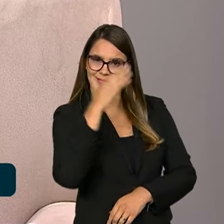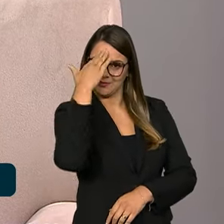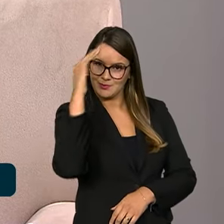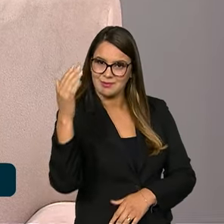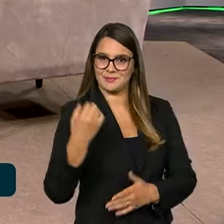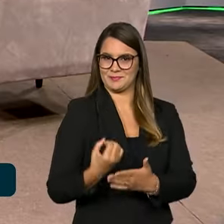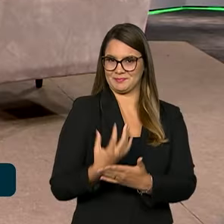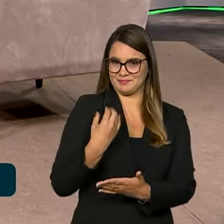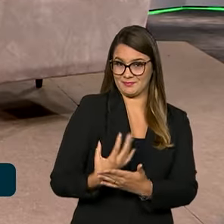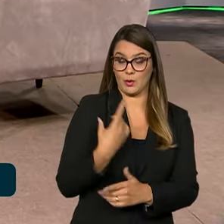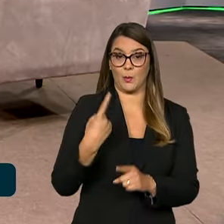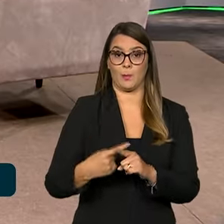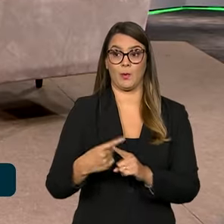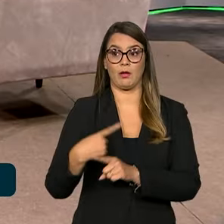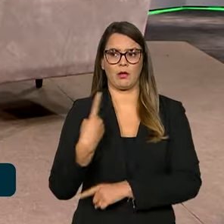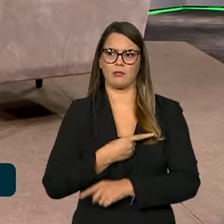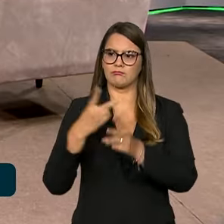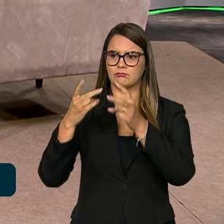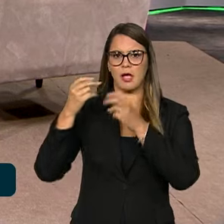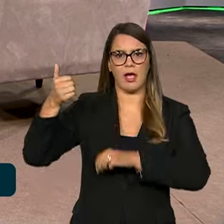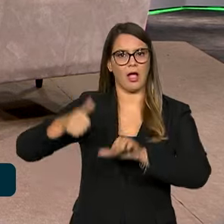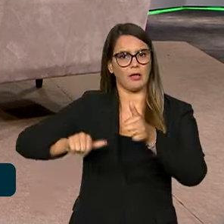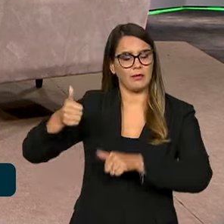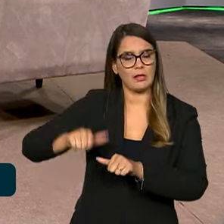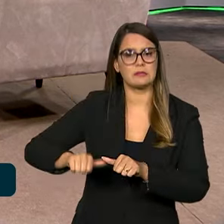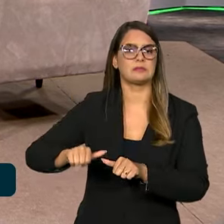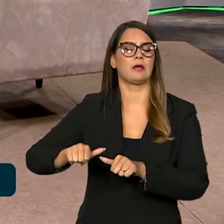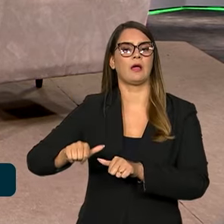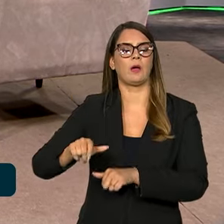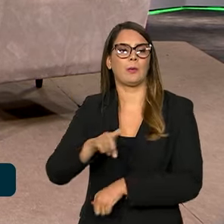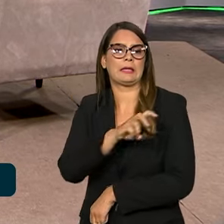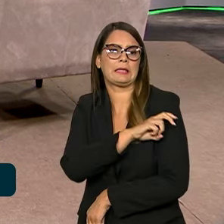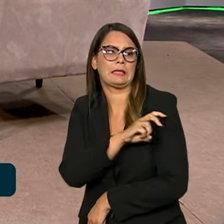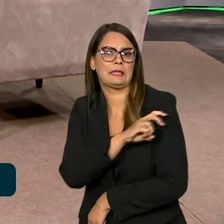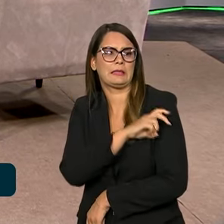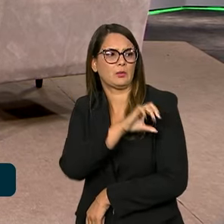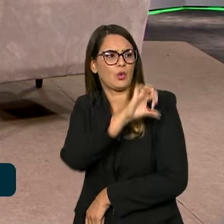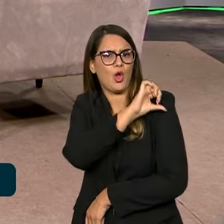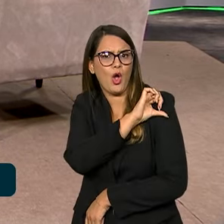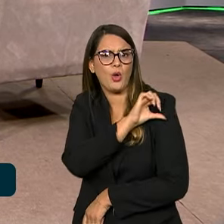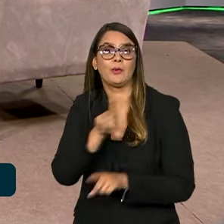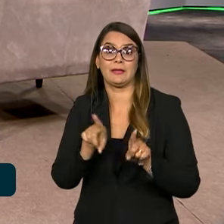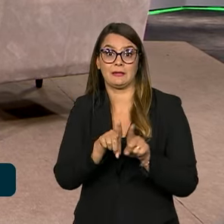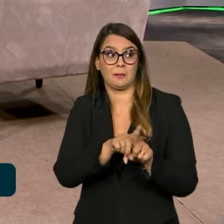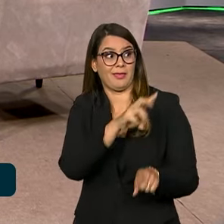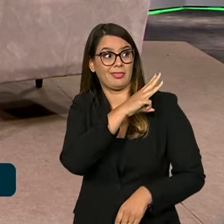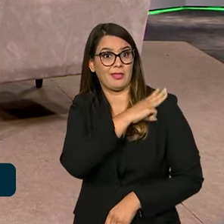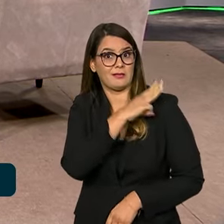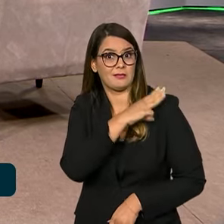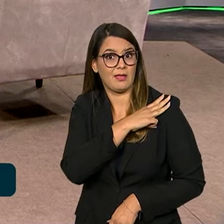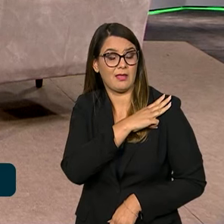escolaridade porque quando a gente observa as avaliações de 5to ano de 9º ano e do terceiro ano do ensino